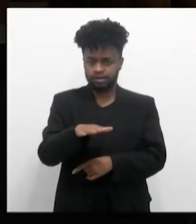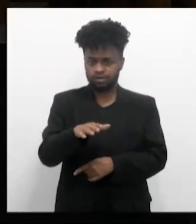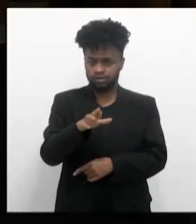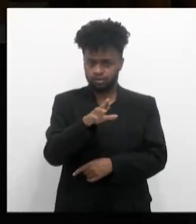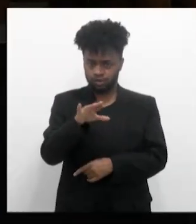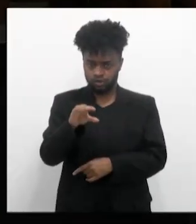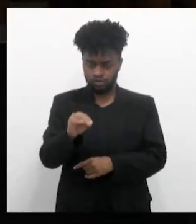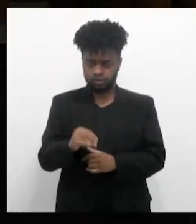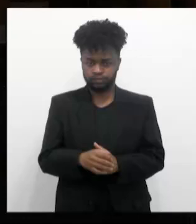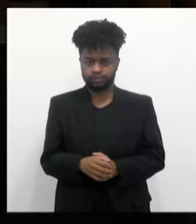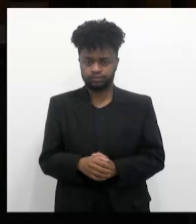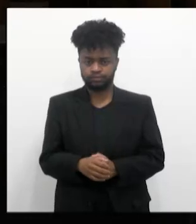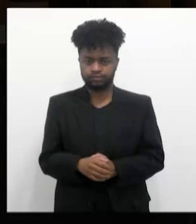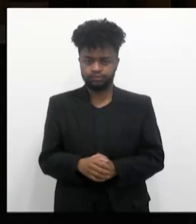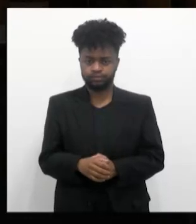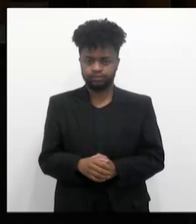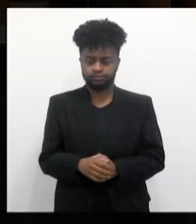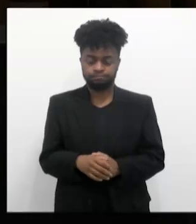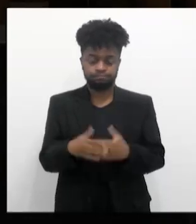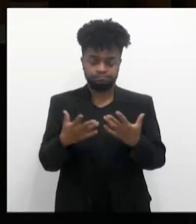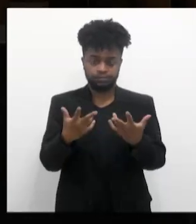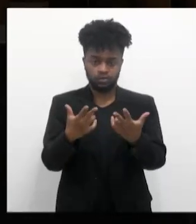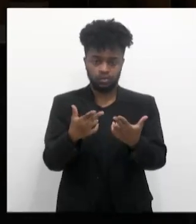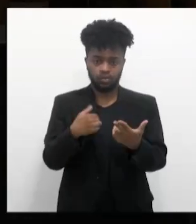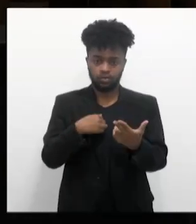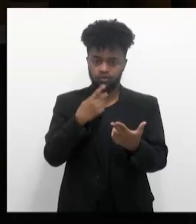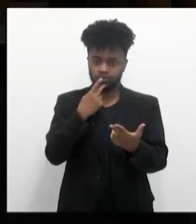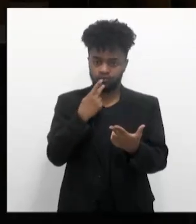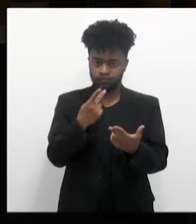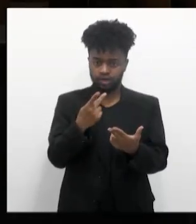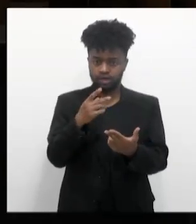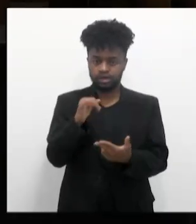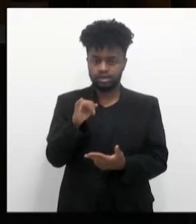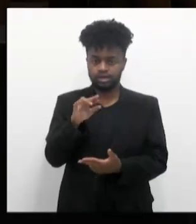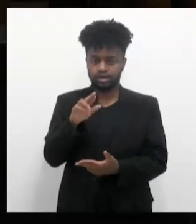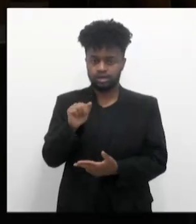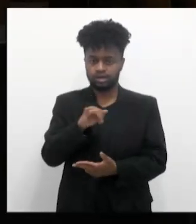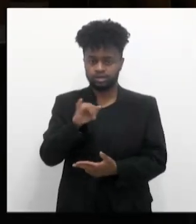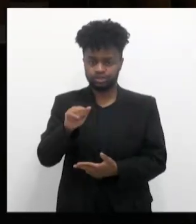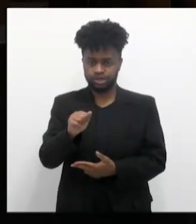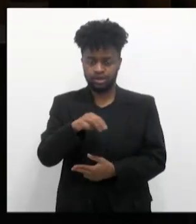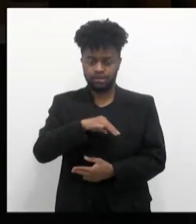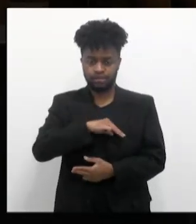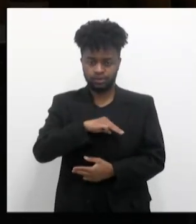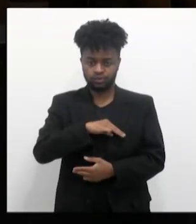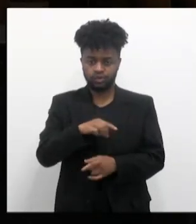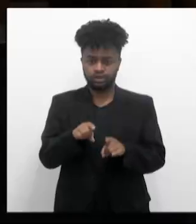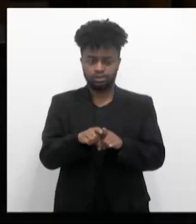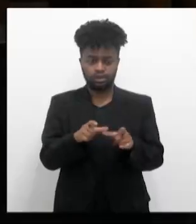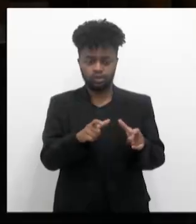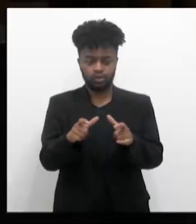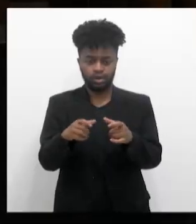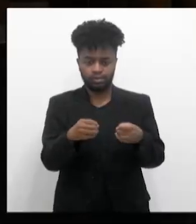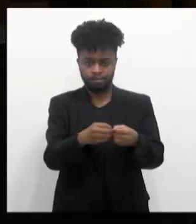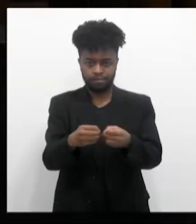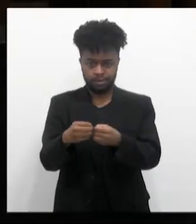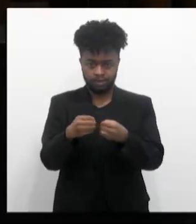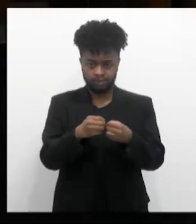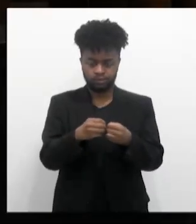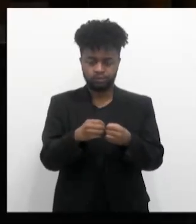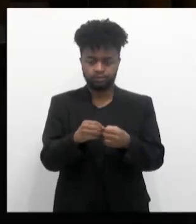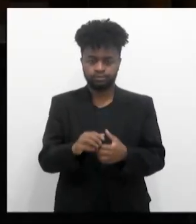Rio de Janeiro, como eu digo, Irajá, Madureira e adjacências,